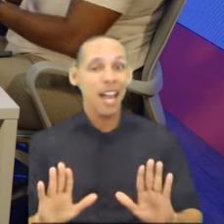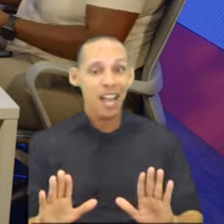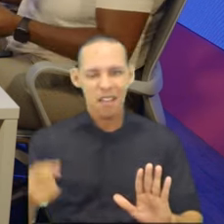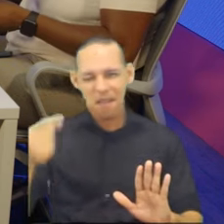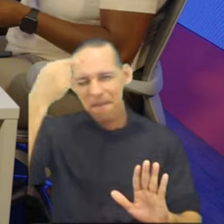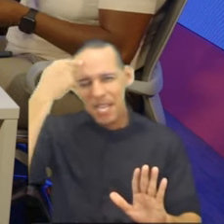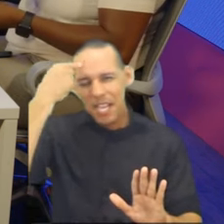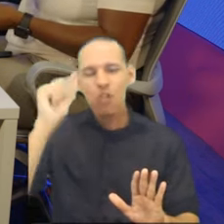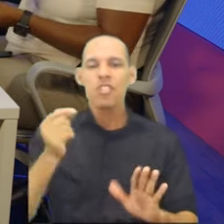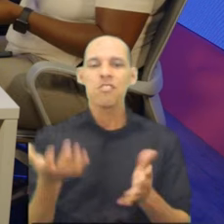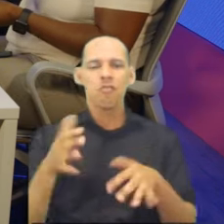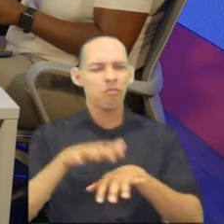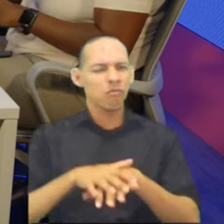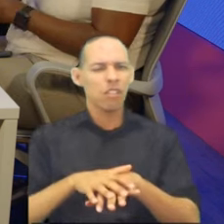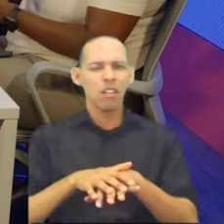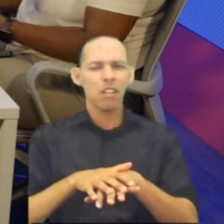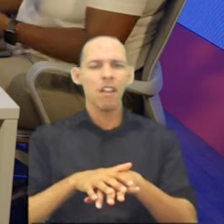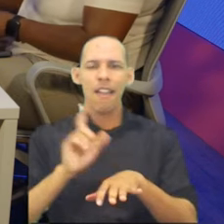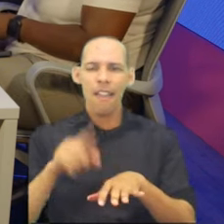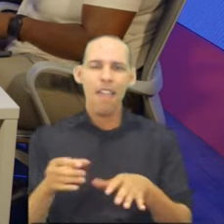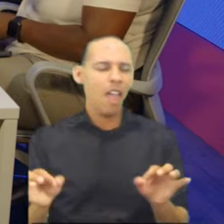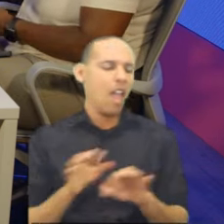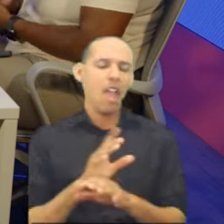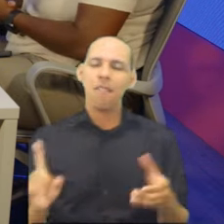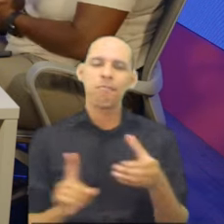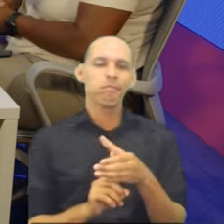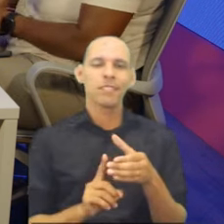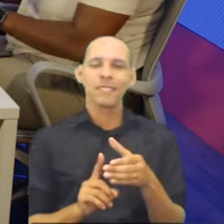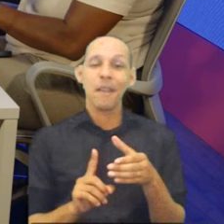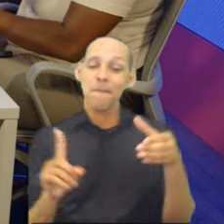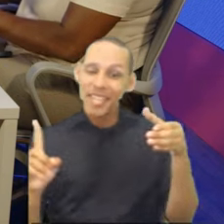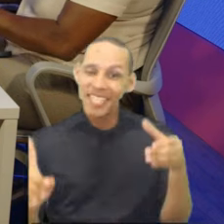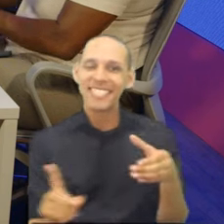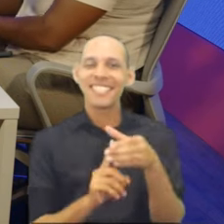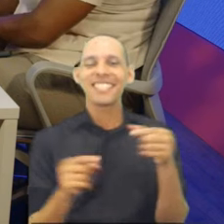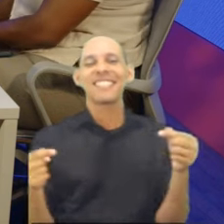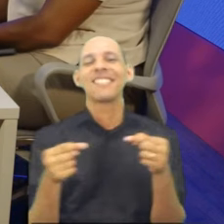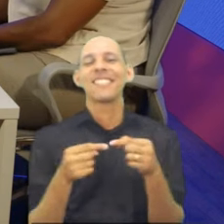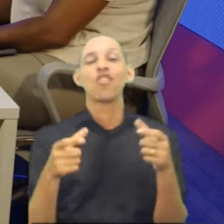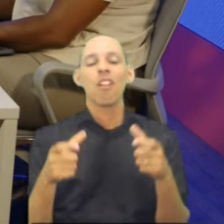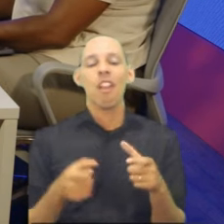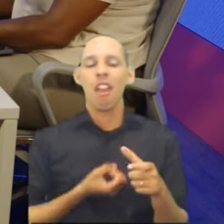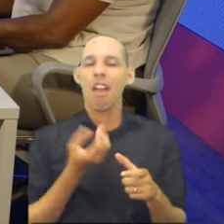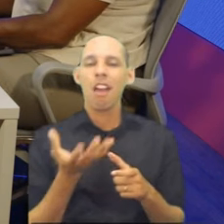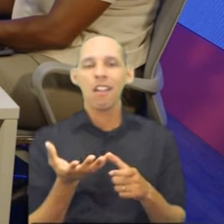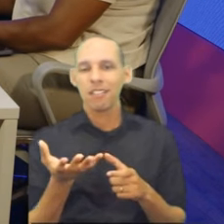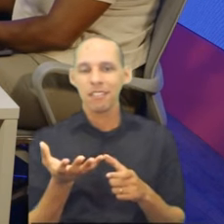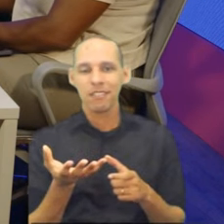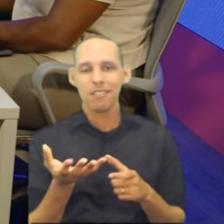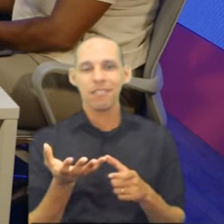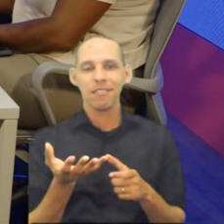pensar que inclusão para mim inclusão já acaba em pertencimento igual a você Carol e pertencer fala muito sobre lugar